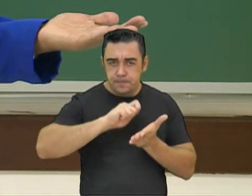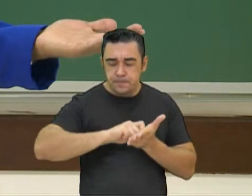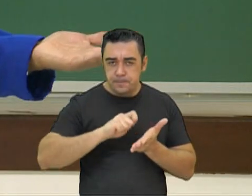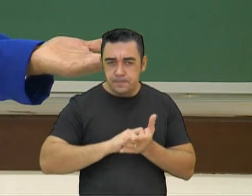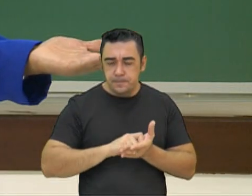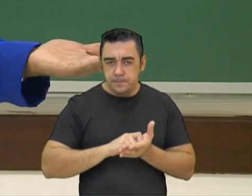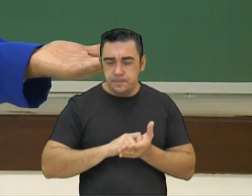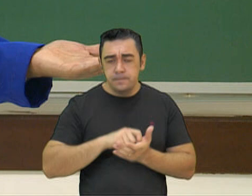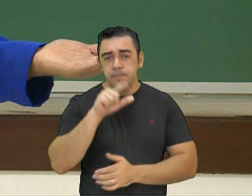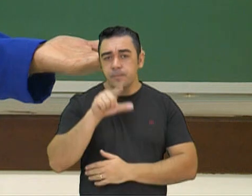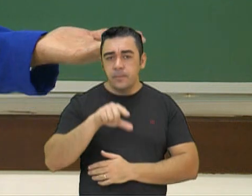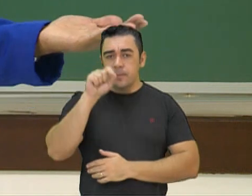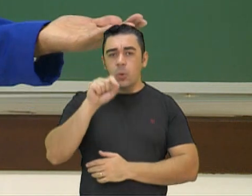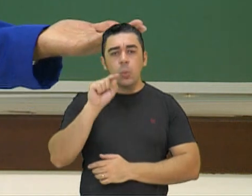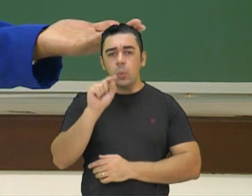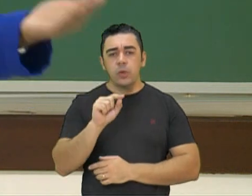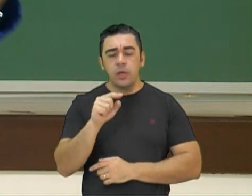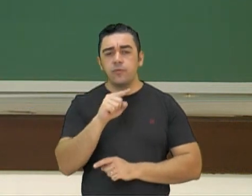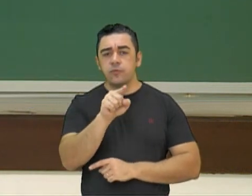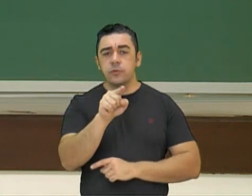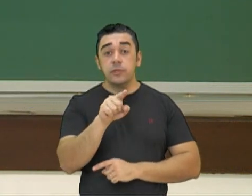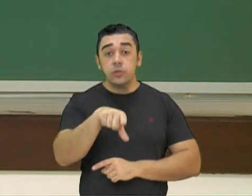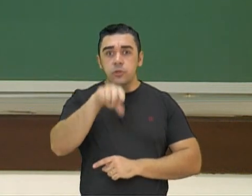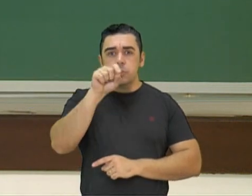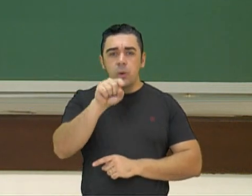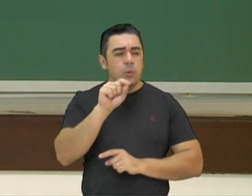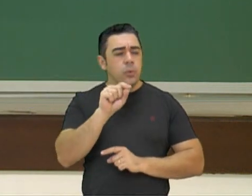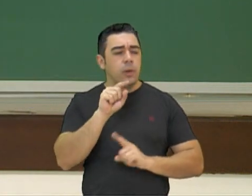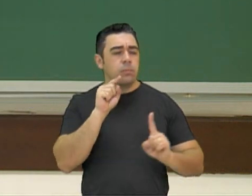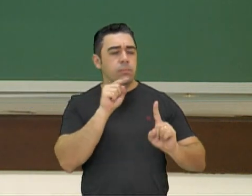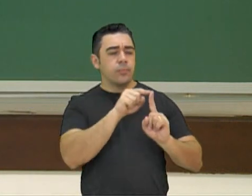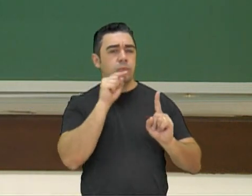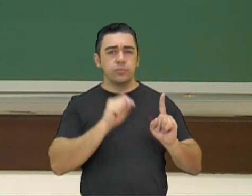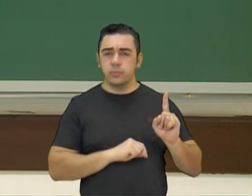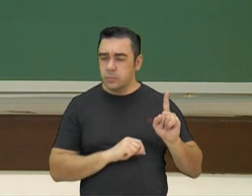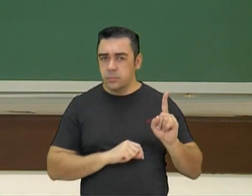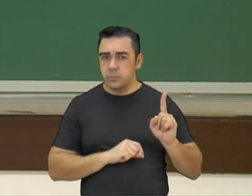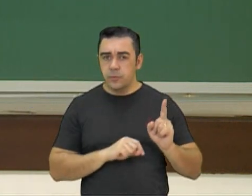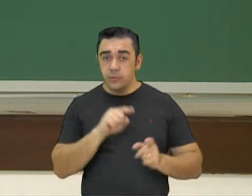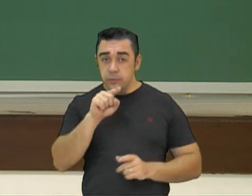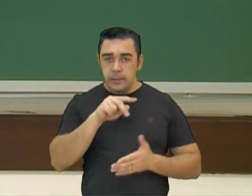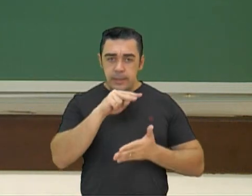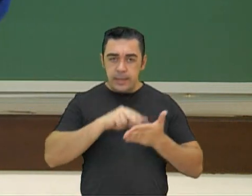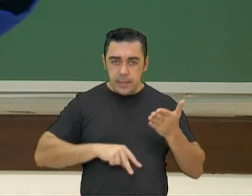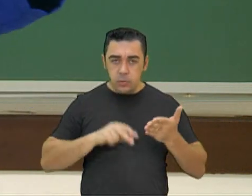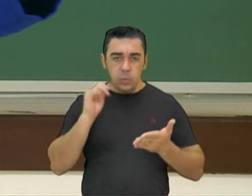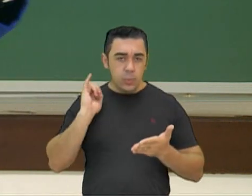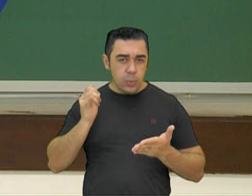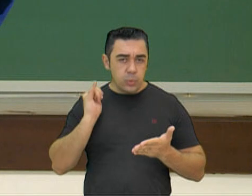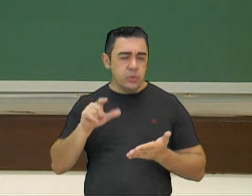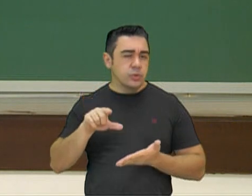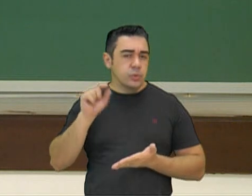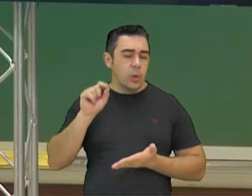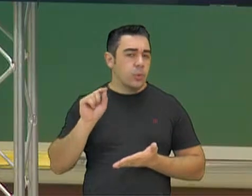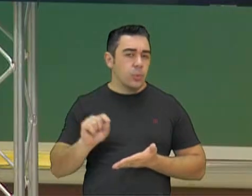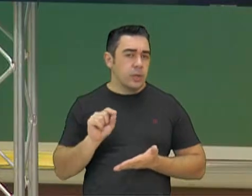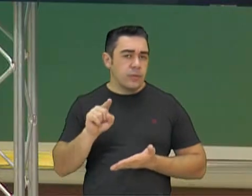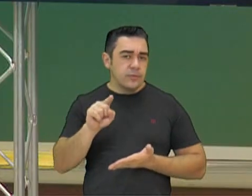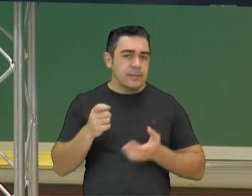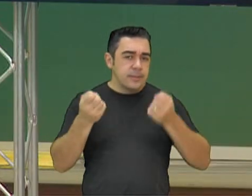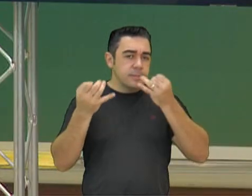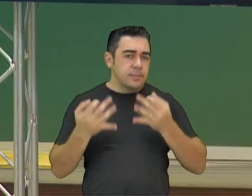e a escolha do que ele vai apontar, né? Você é que, lendo o conto, escolhe ali o que você quer